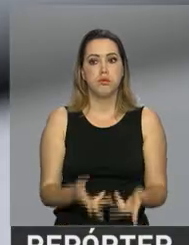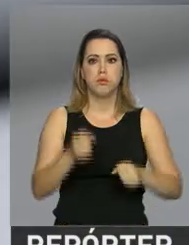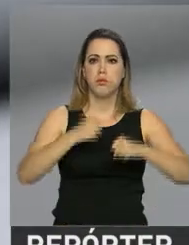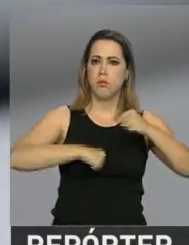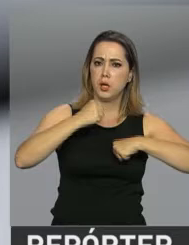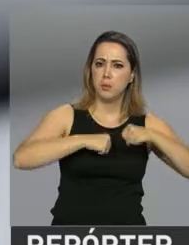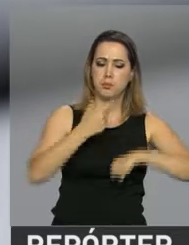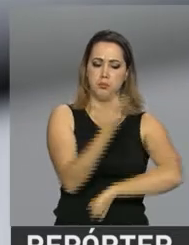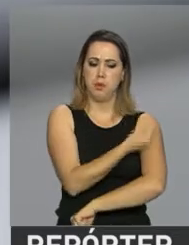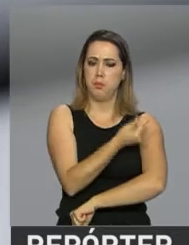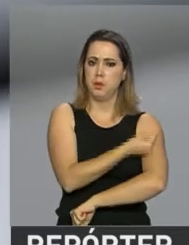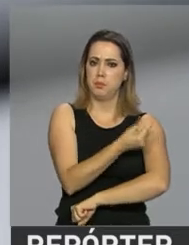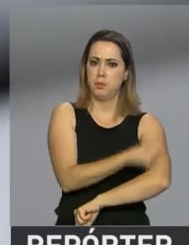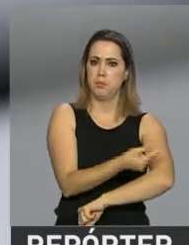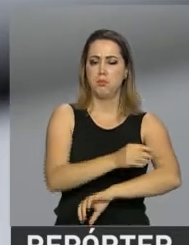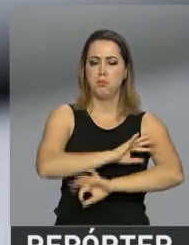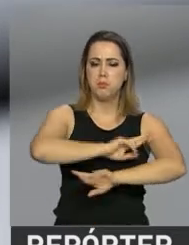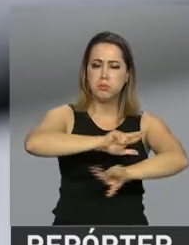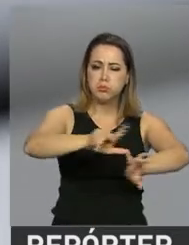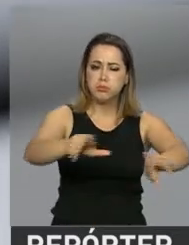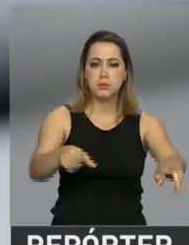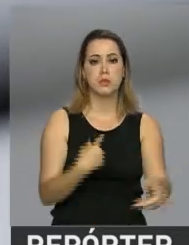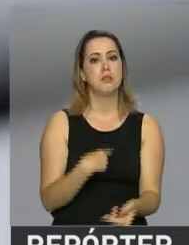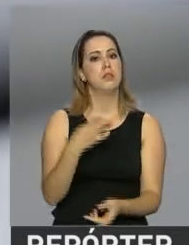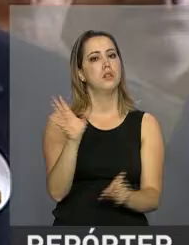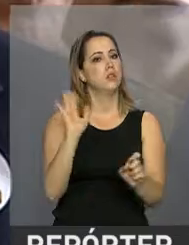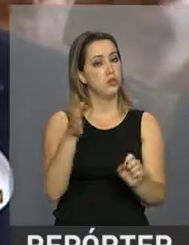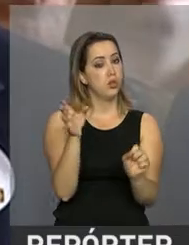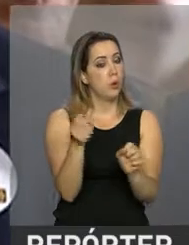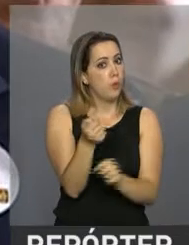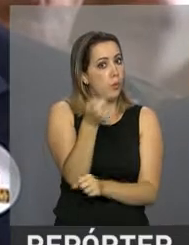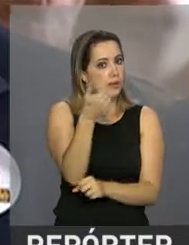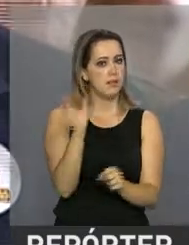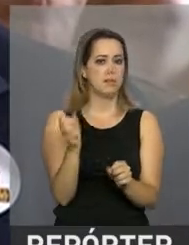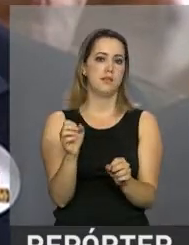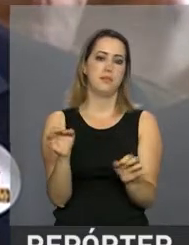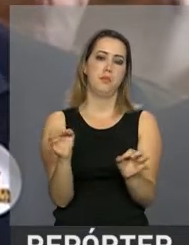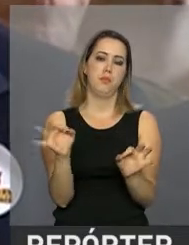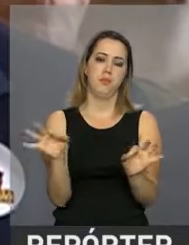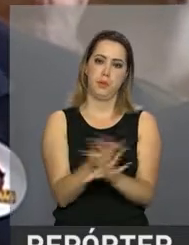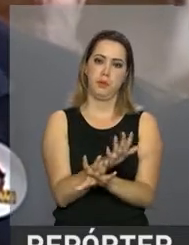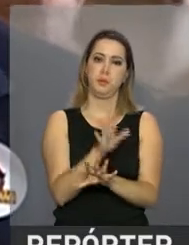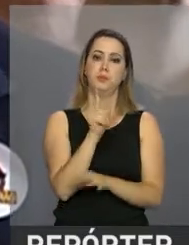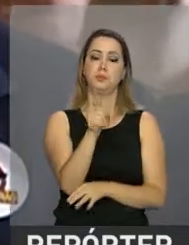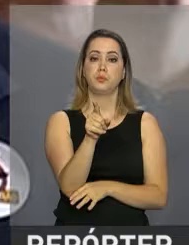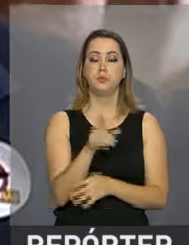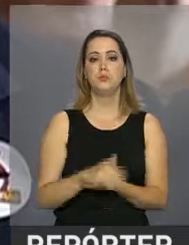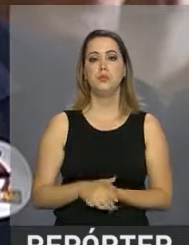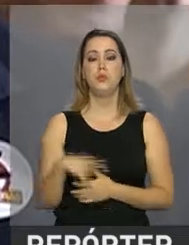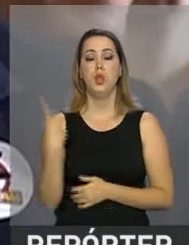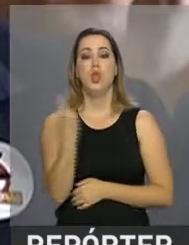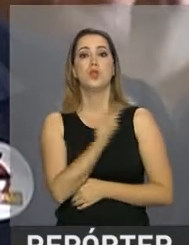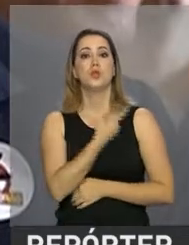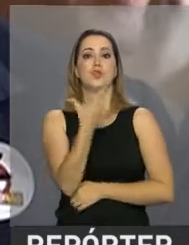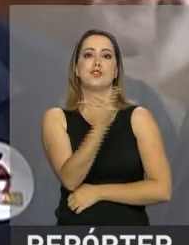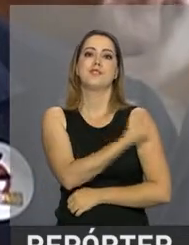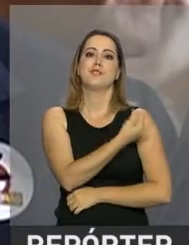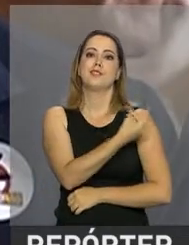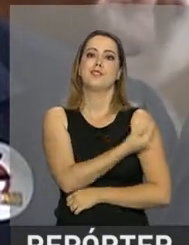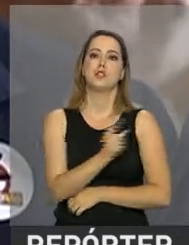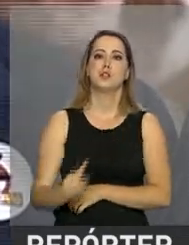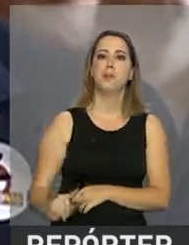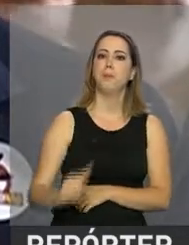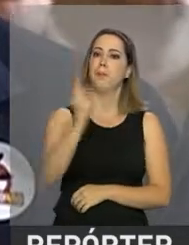escala deve ficar pronta dentro de 3 meses. A nossa vacina da dengue, a primeira do mundo,